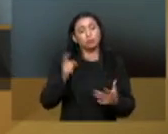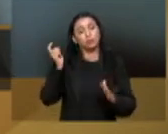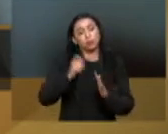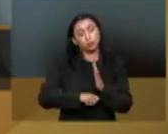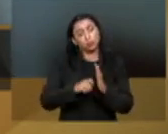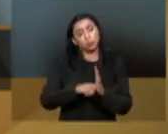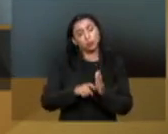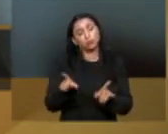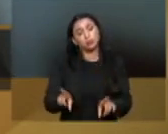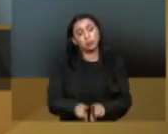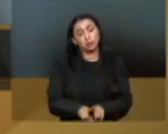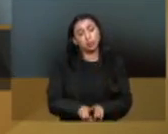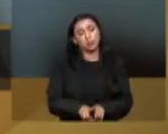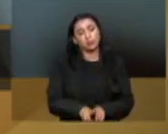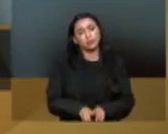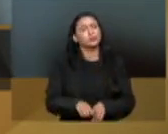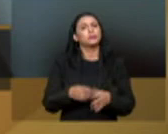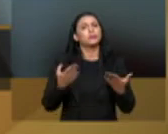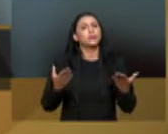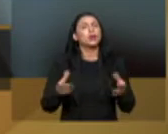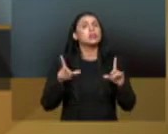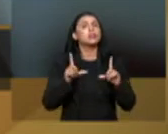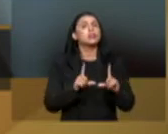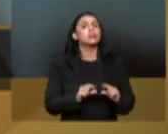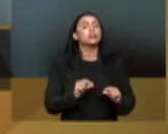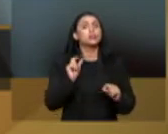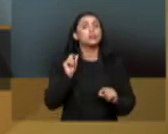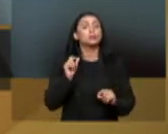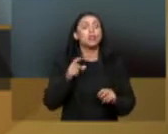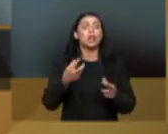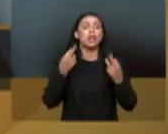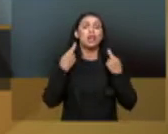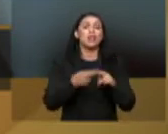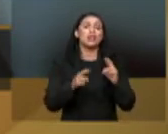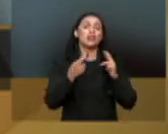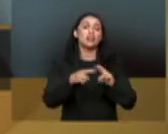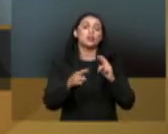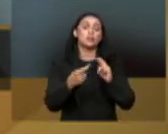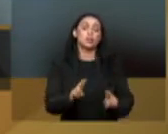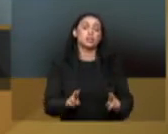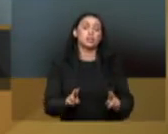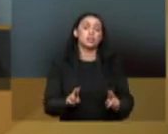contribuintes. Um dos motivos dessa redução foi o atendimento de reclamação do setor